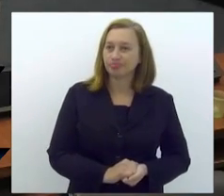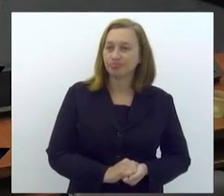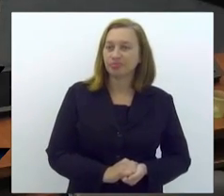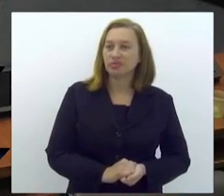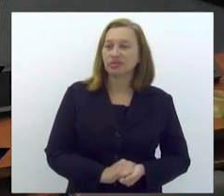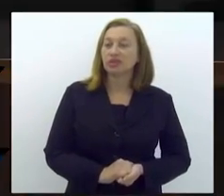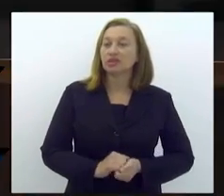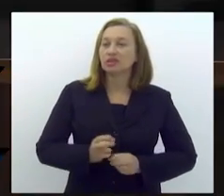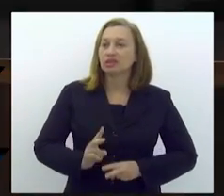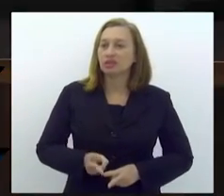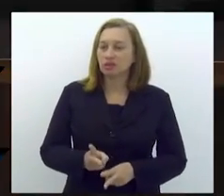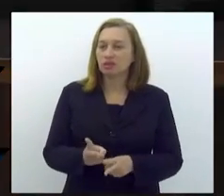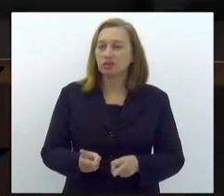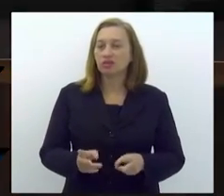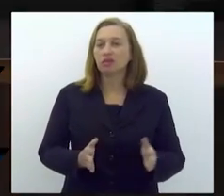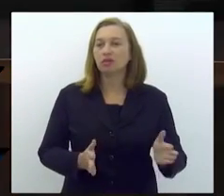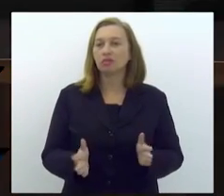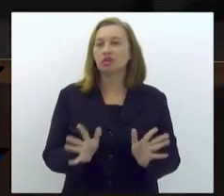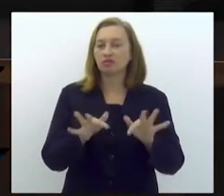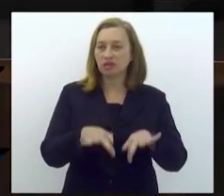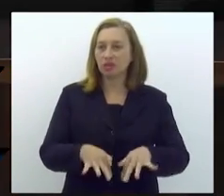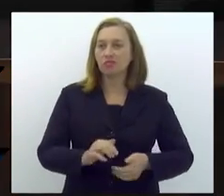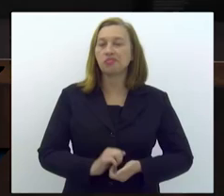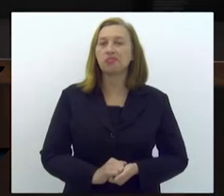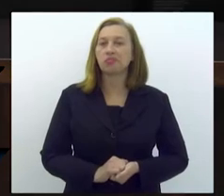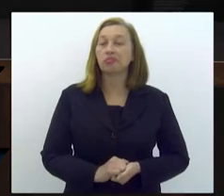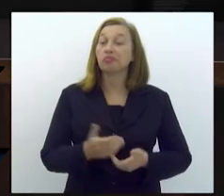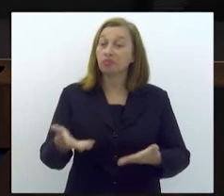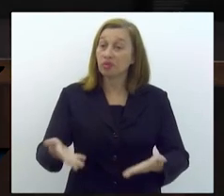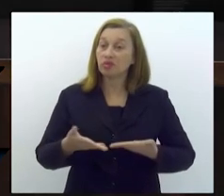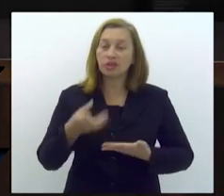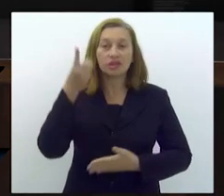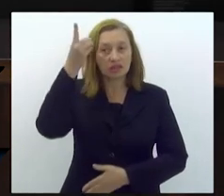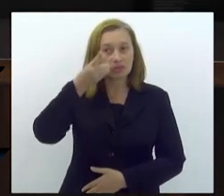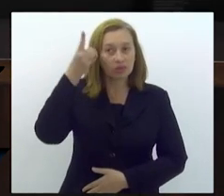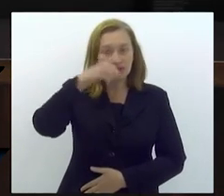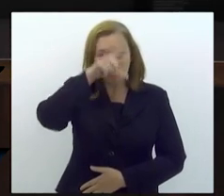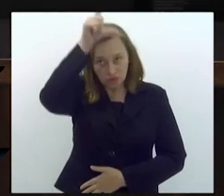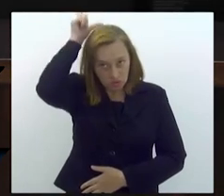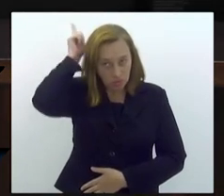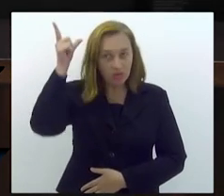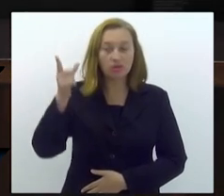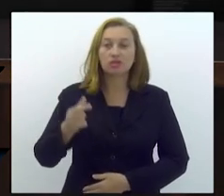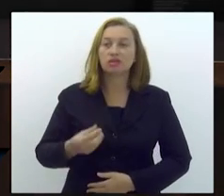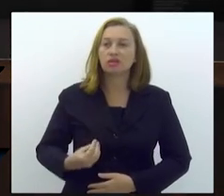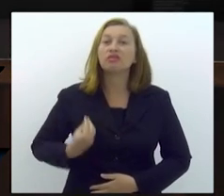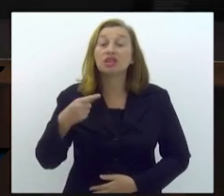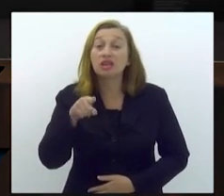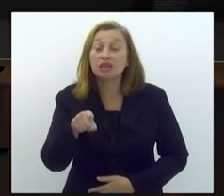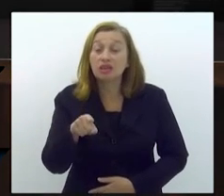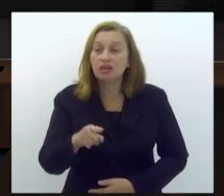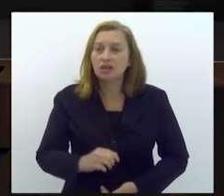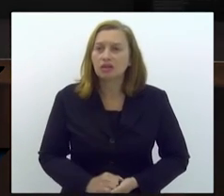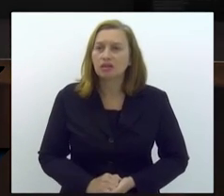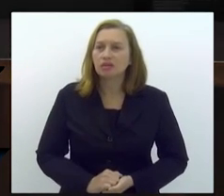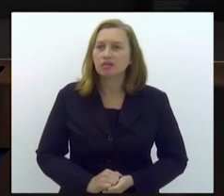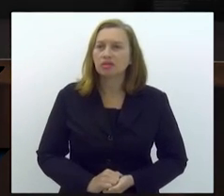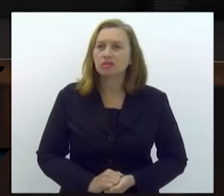dando sequência ao expediente final convidar o Deputado Luiz Paulo se encontra ainda